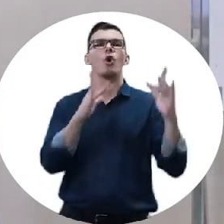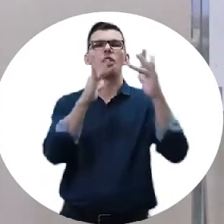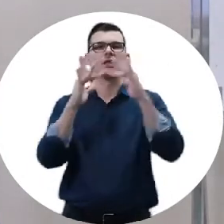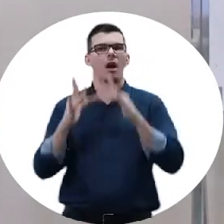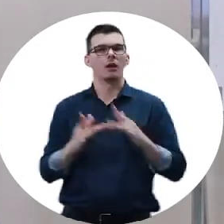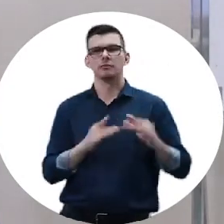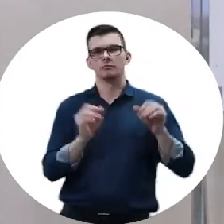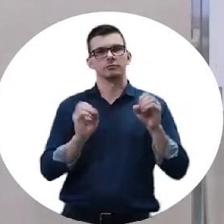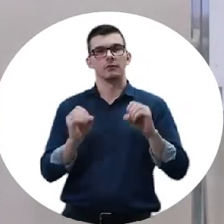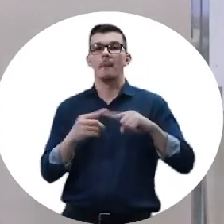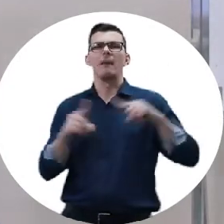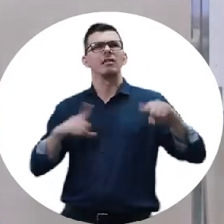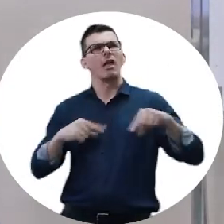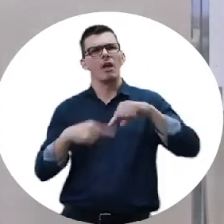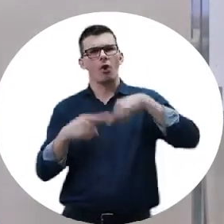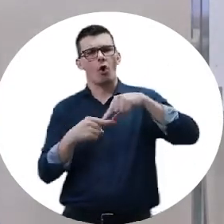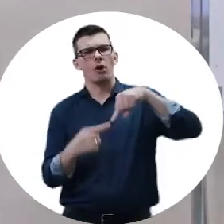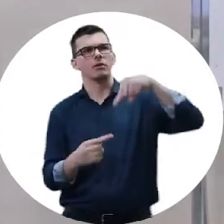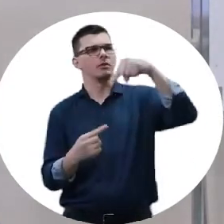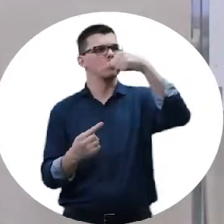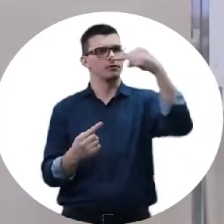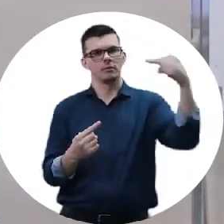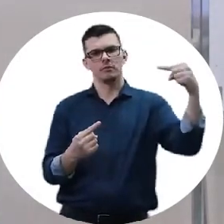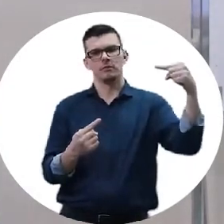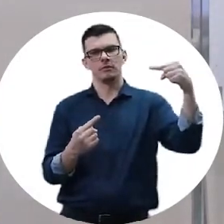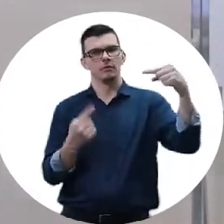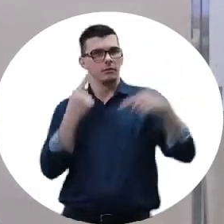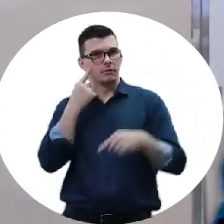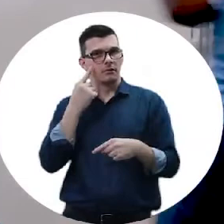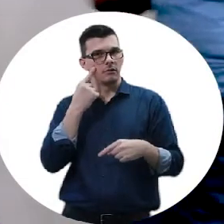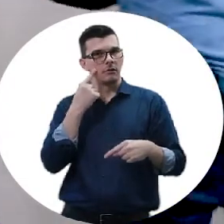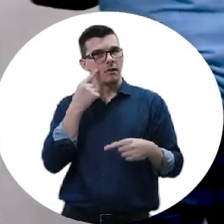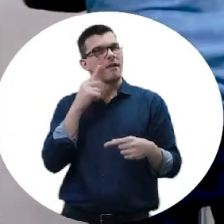tem uma corda ligando ele. Então, quando o B estiver caindo, ele vai